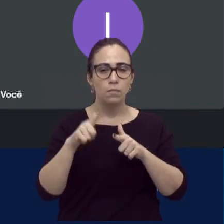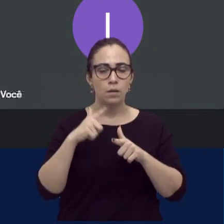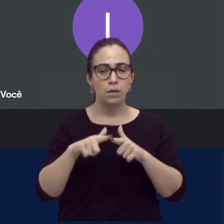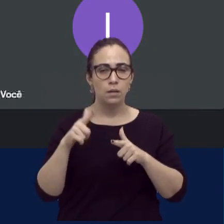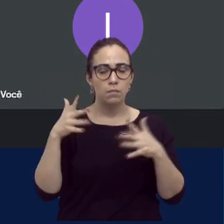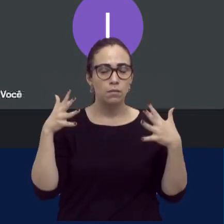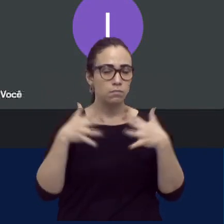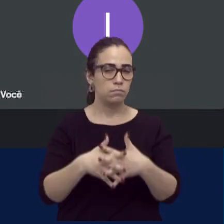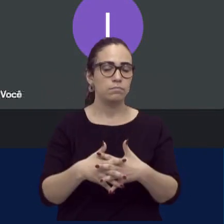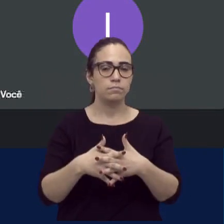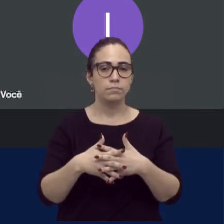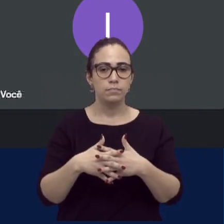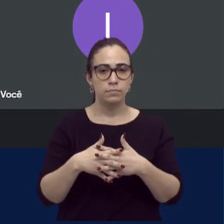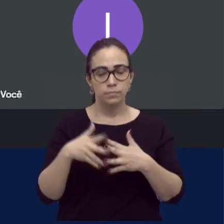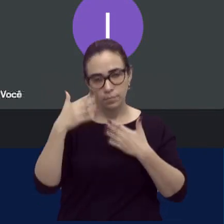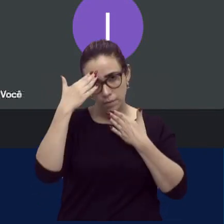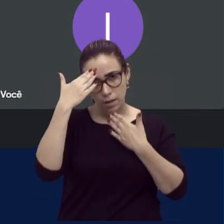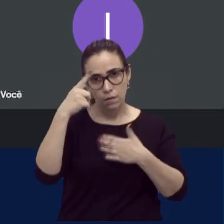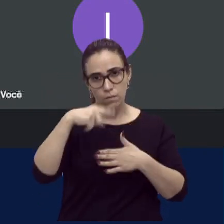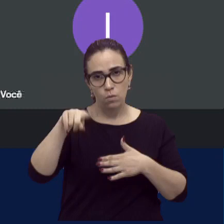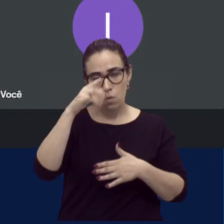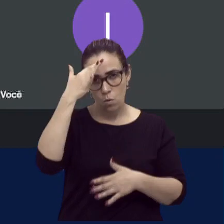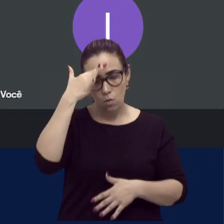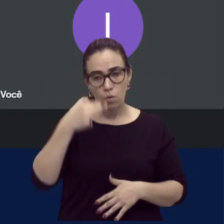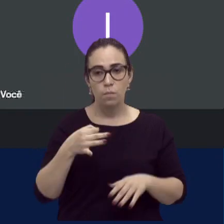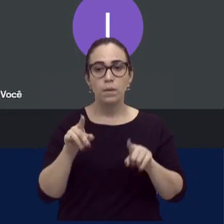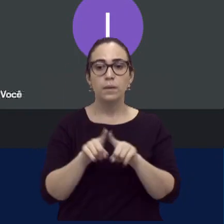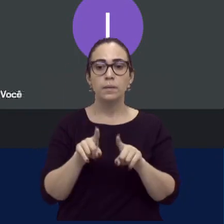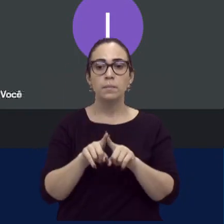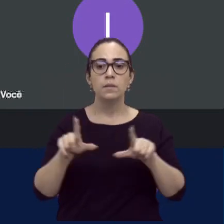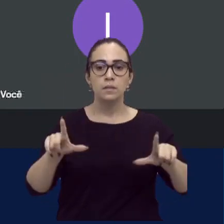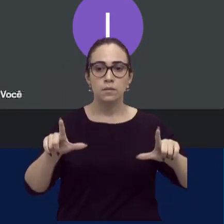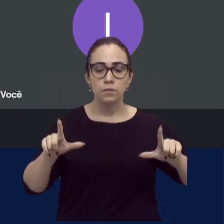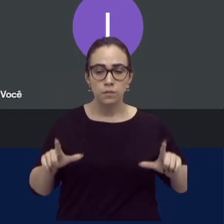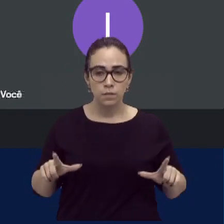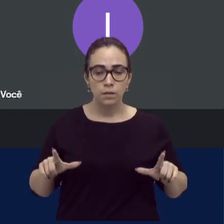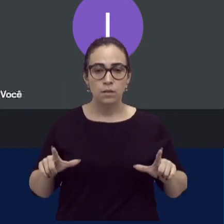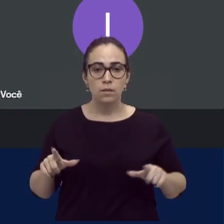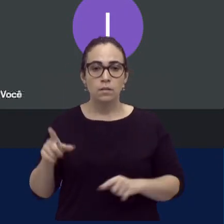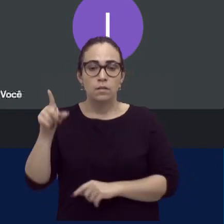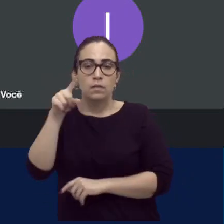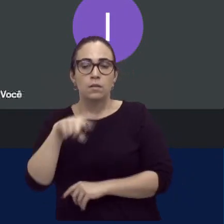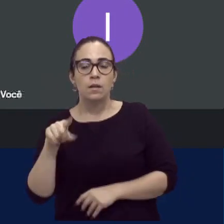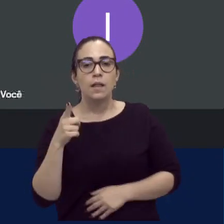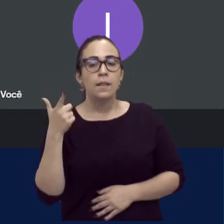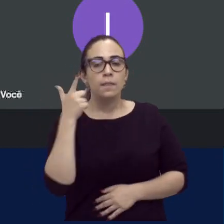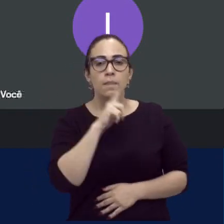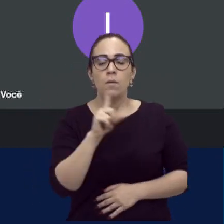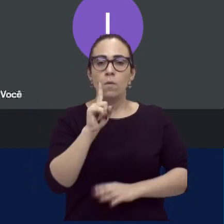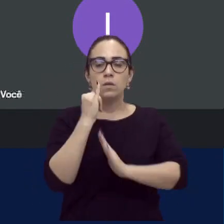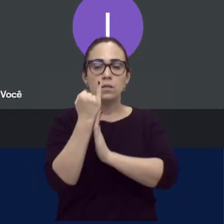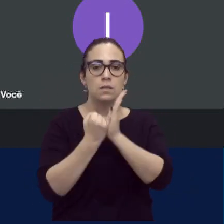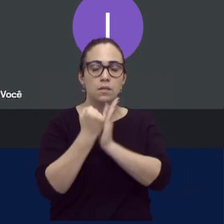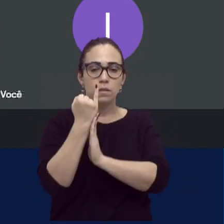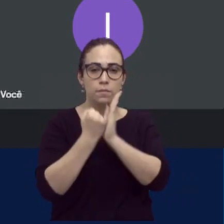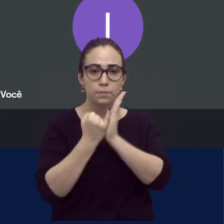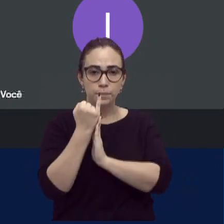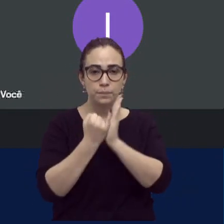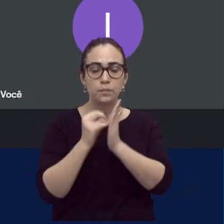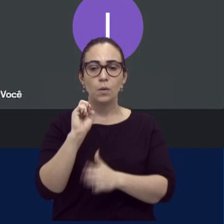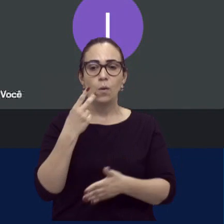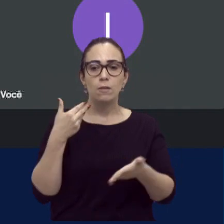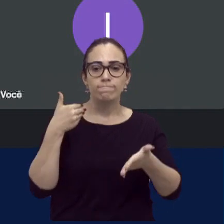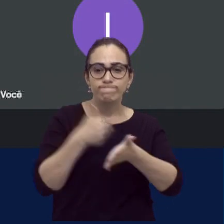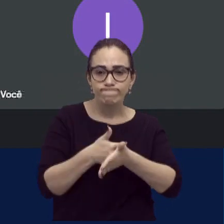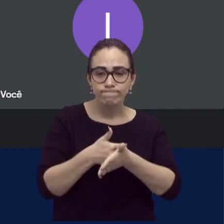agradece a compreensão também. E a questão dos certificados, para quem, porventura, não conseguiu se inscrever no Simpla ou chegou de última